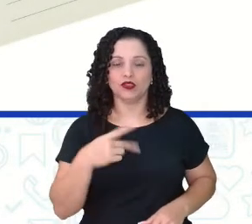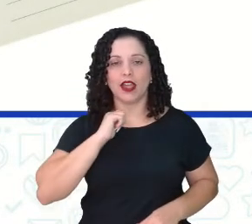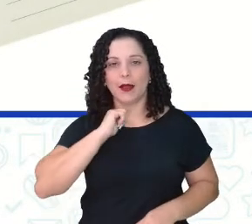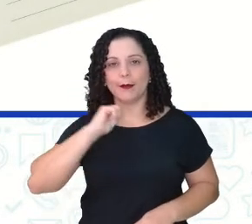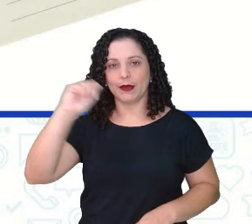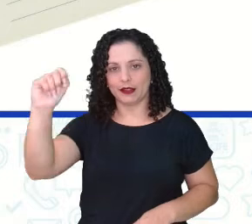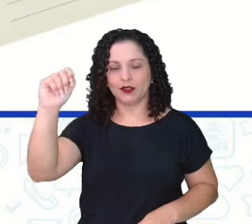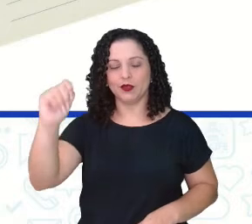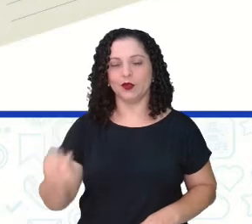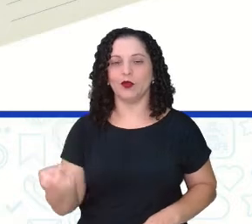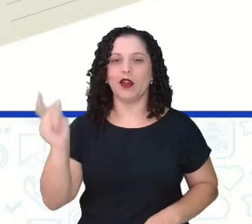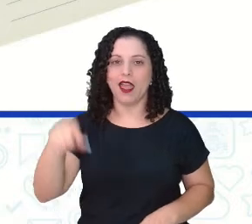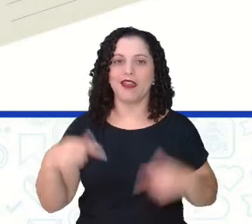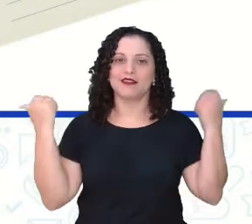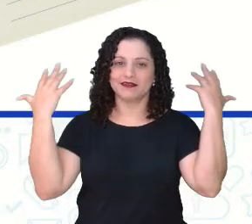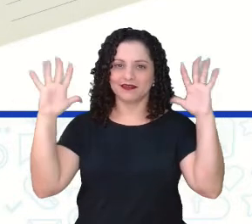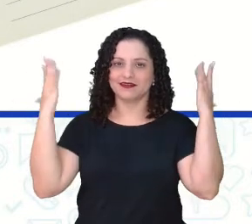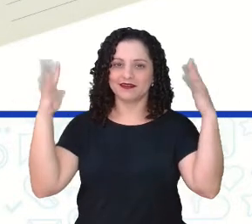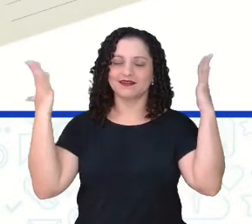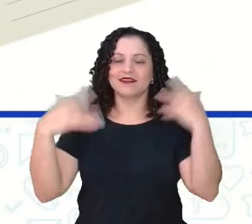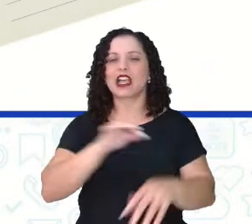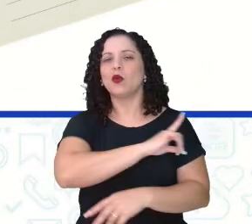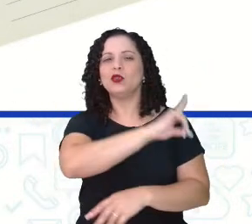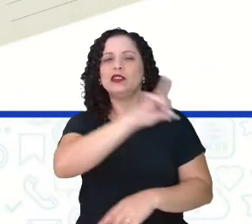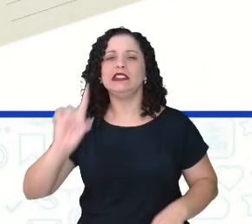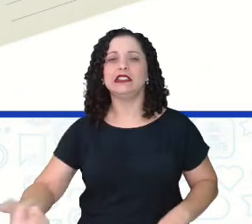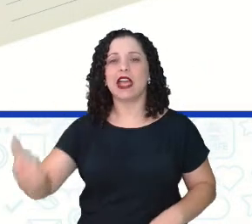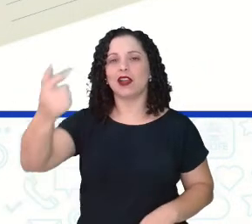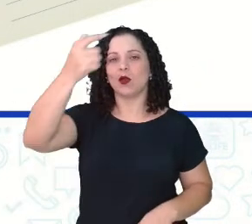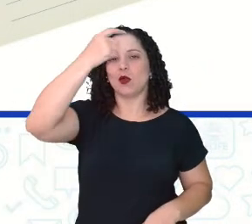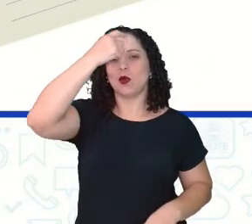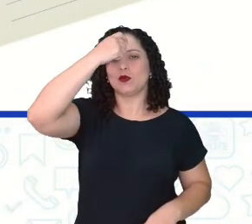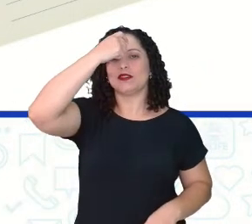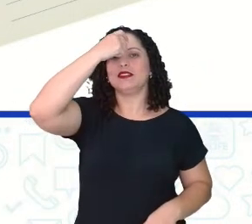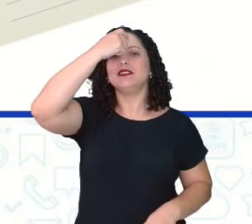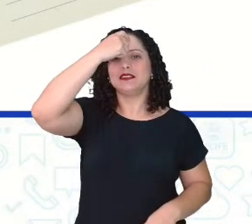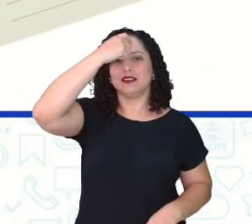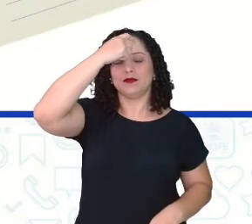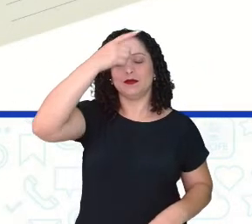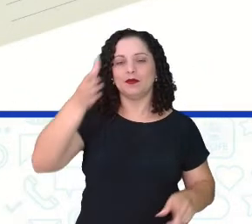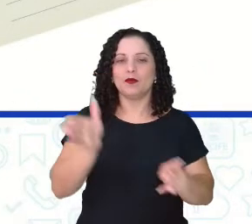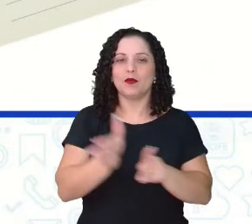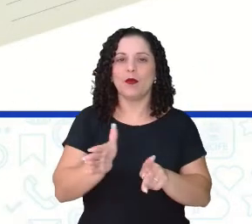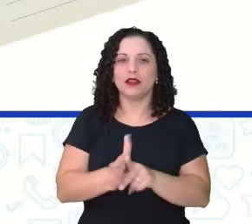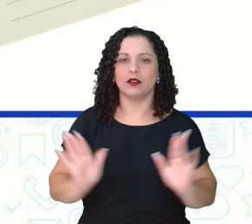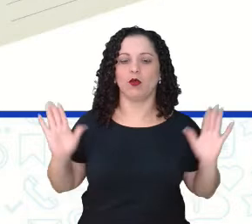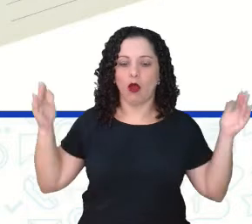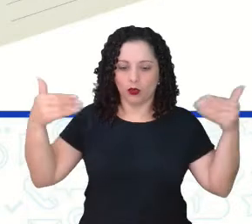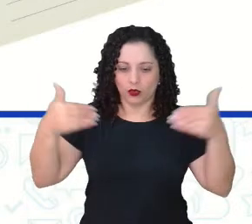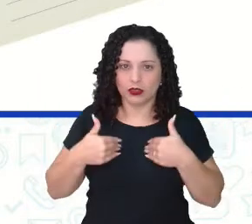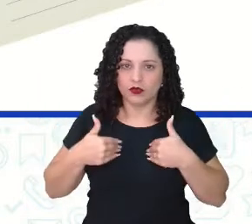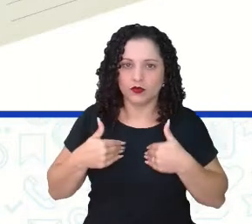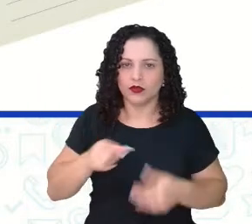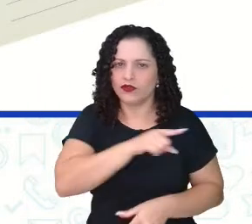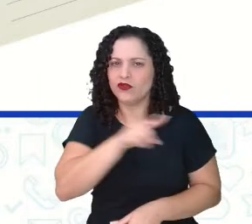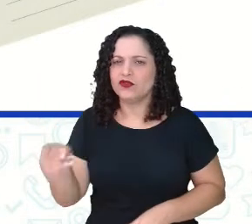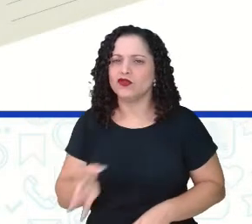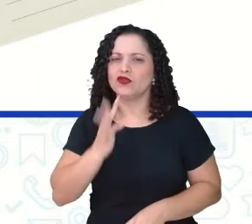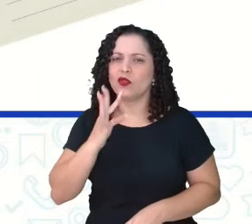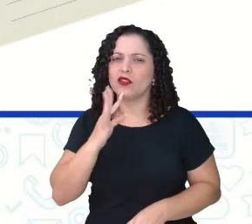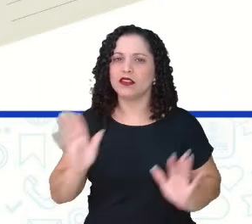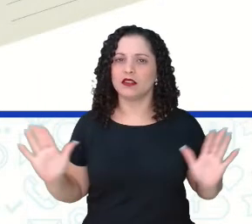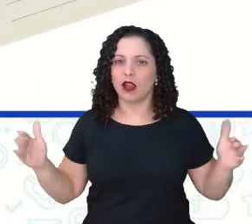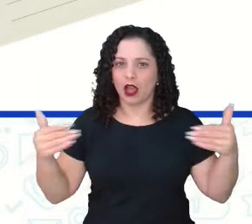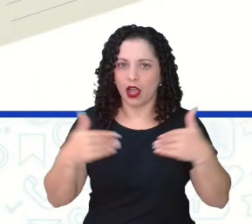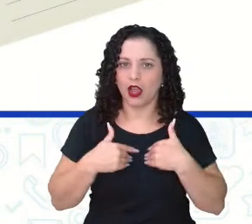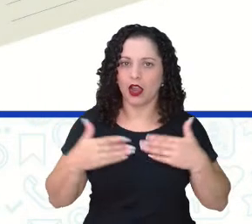é comemorado o Dia Mundial de Conscientização do Autismo? Alguém aqui já viu falar sobre o autismo?